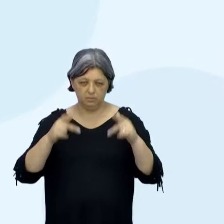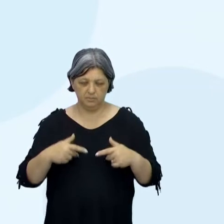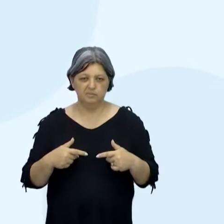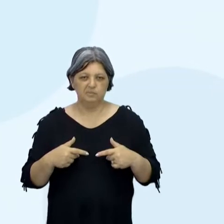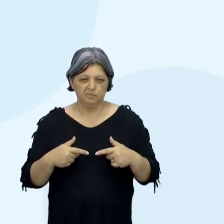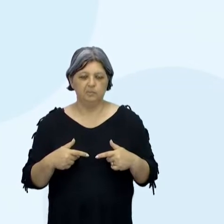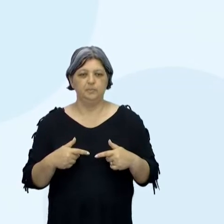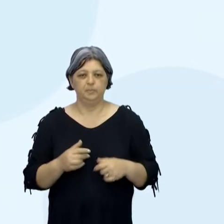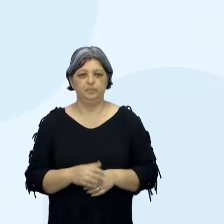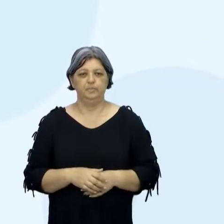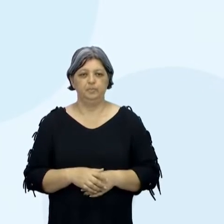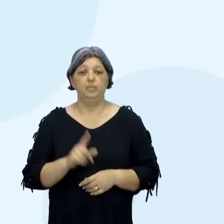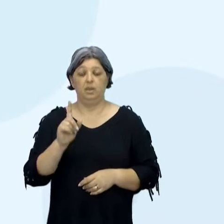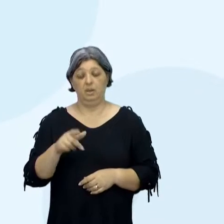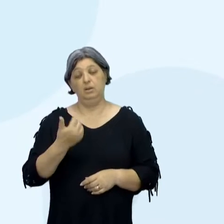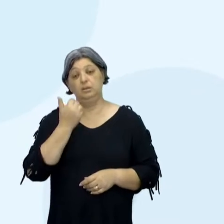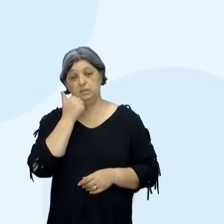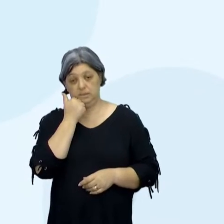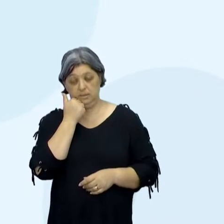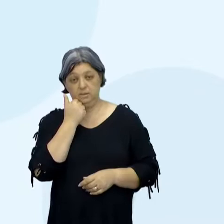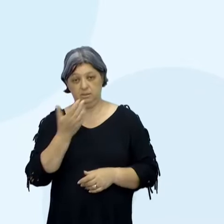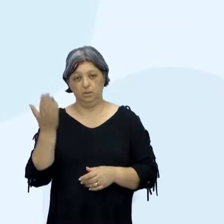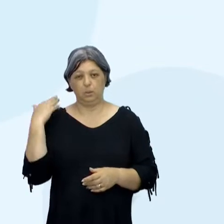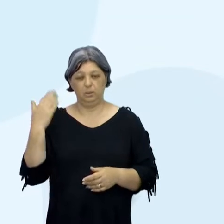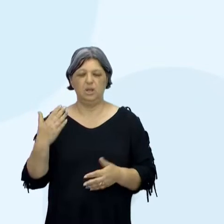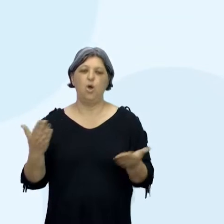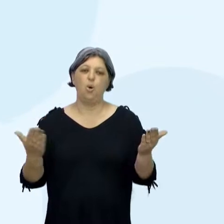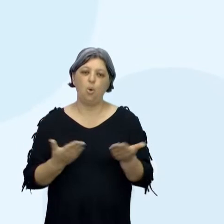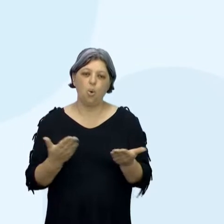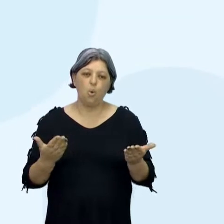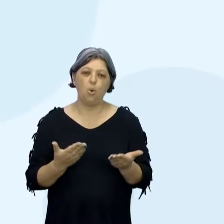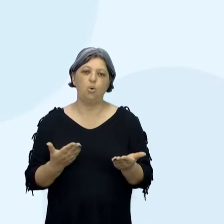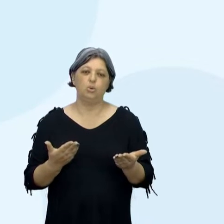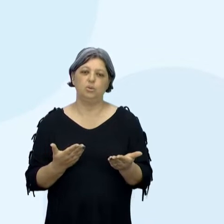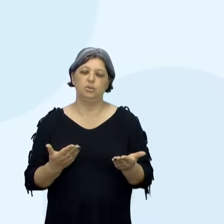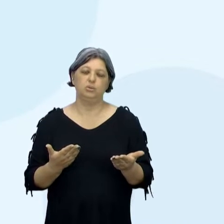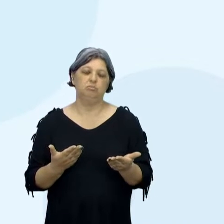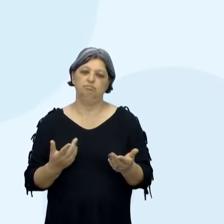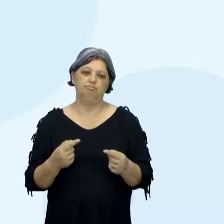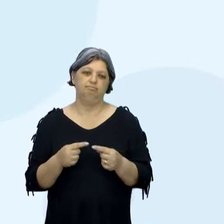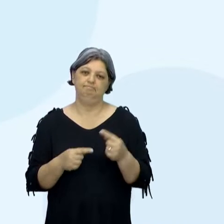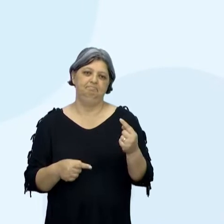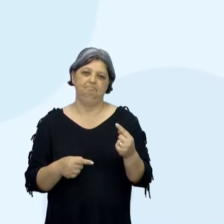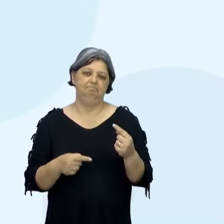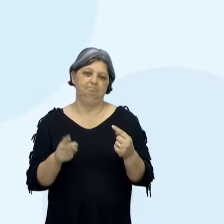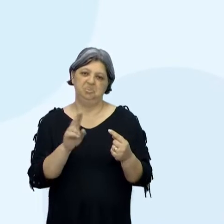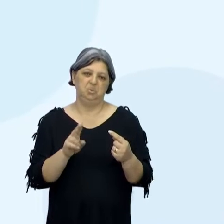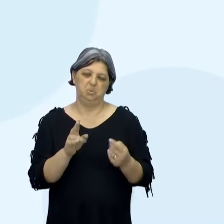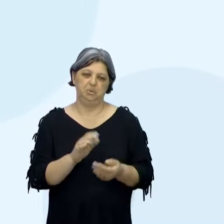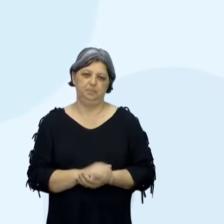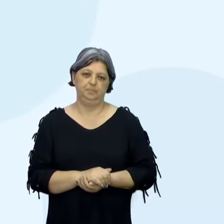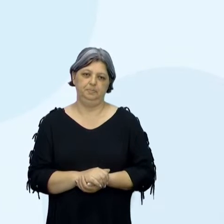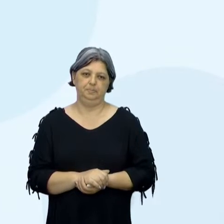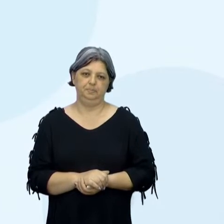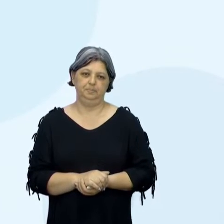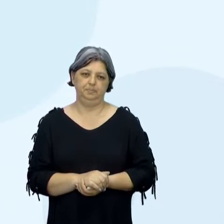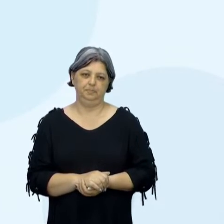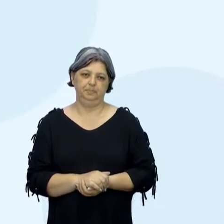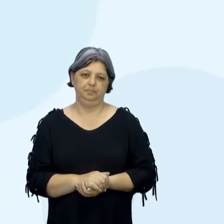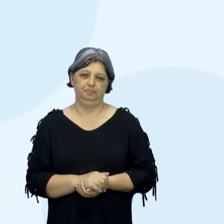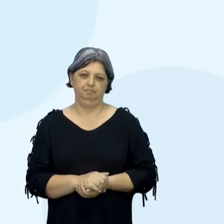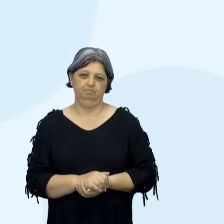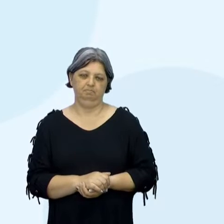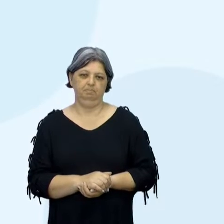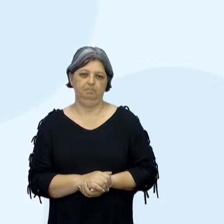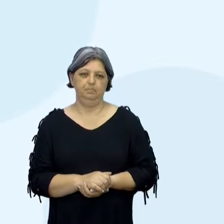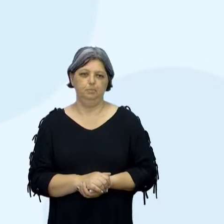considerada aí uma ciência, né? Hoje em dia ela caiu bastante em desuso, né, e praticamente é